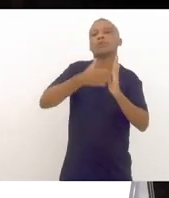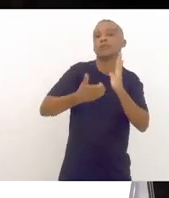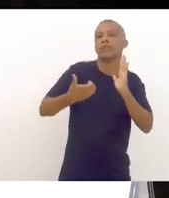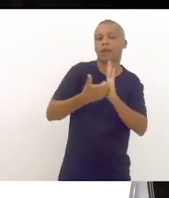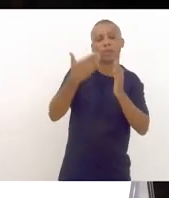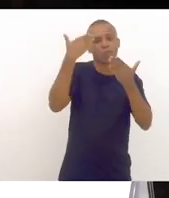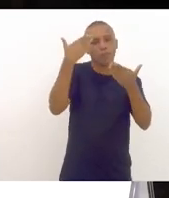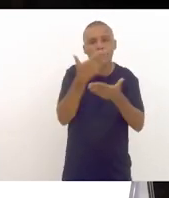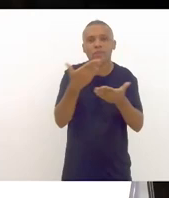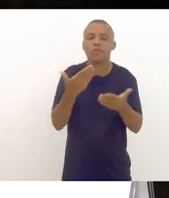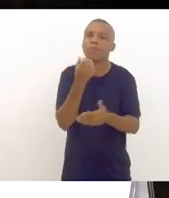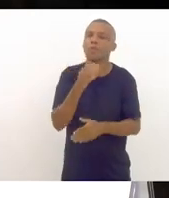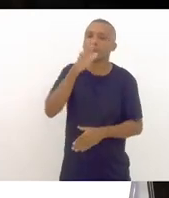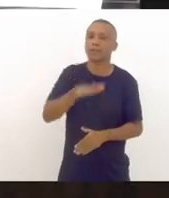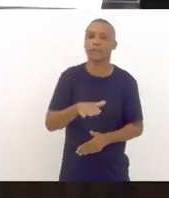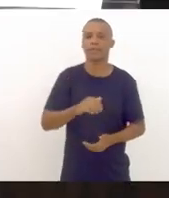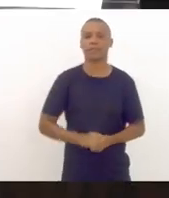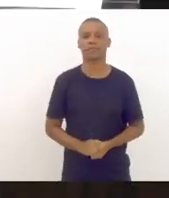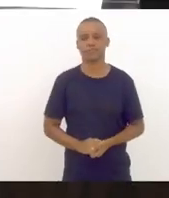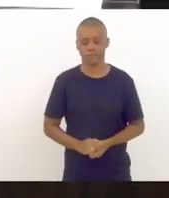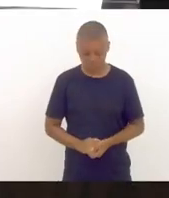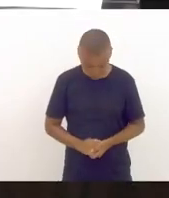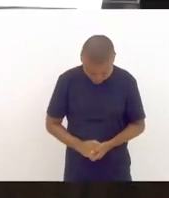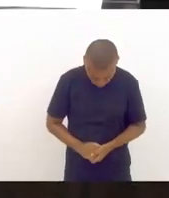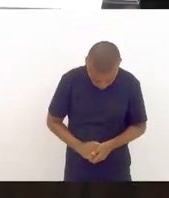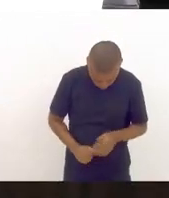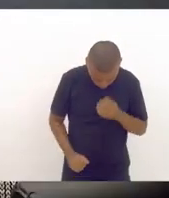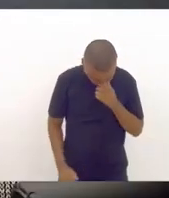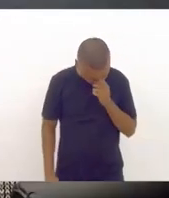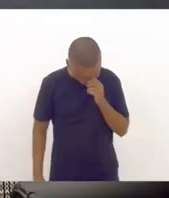tarde. Obrigado.